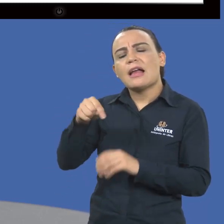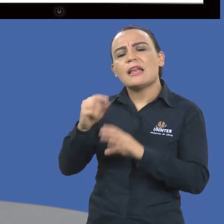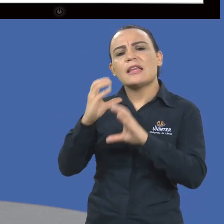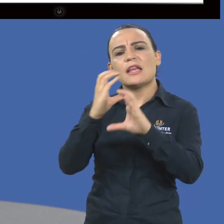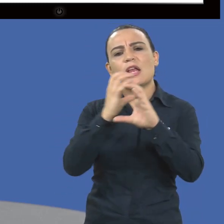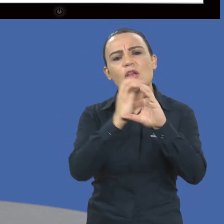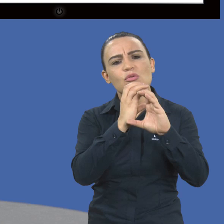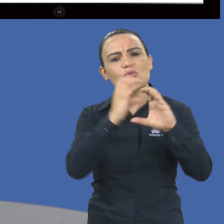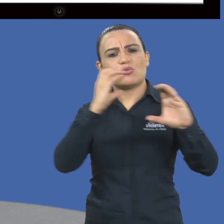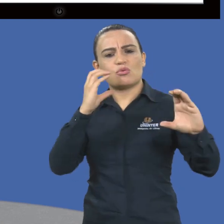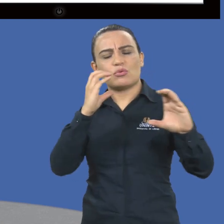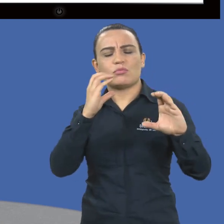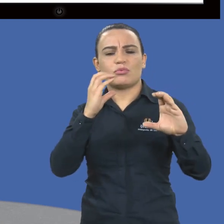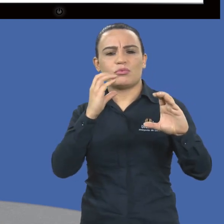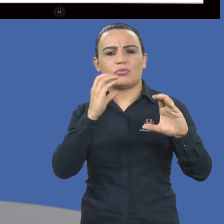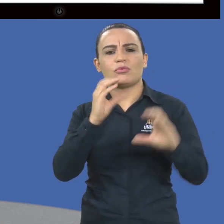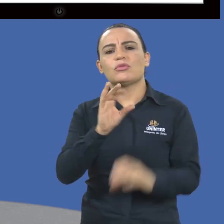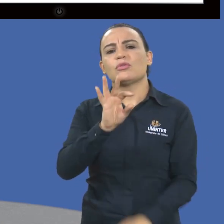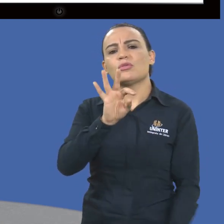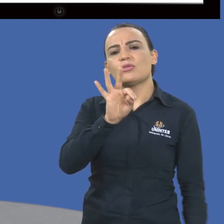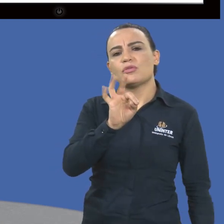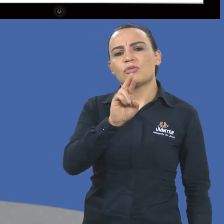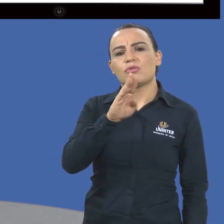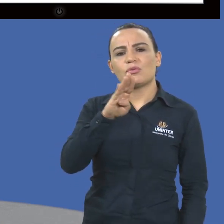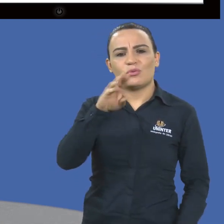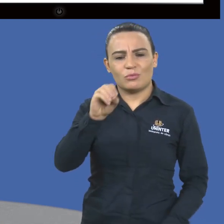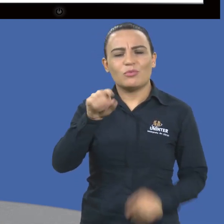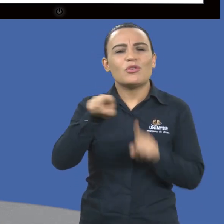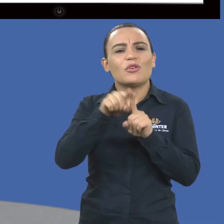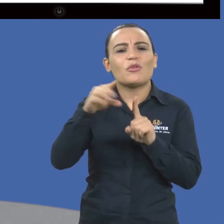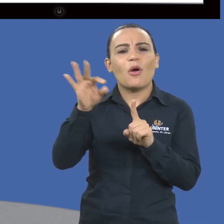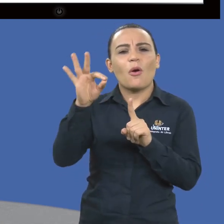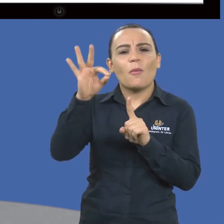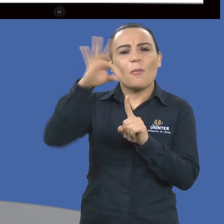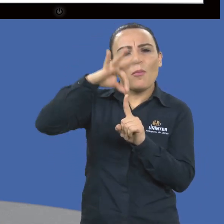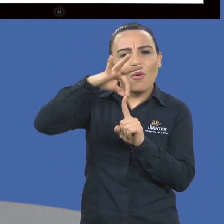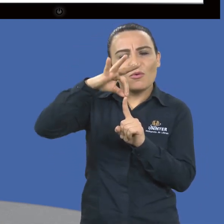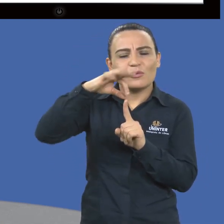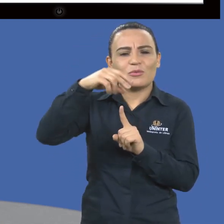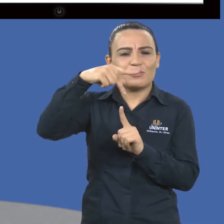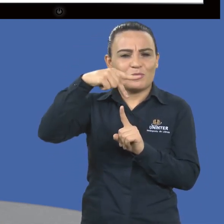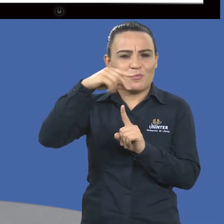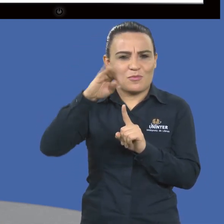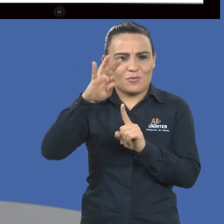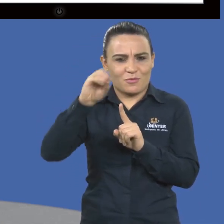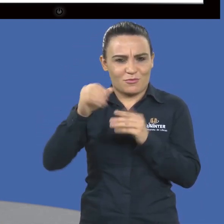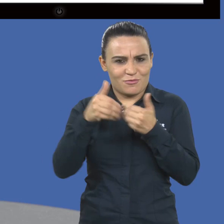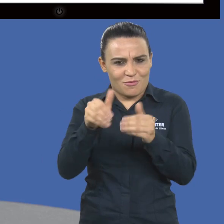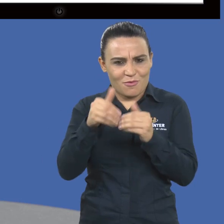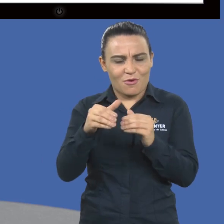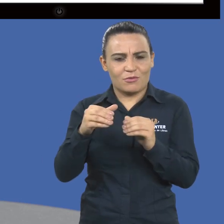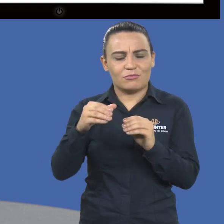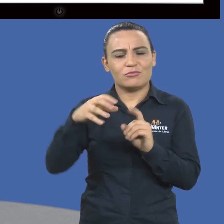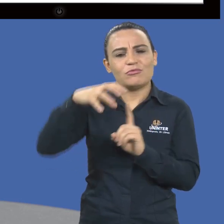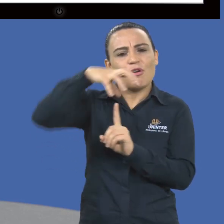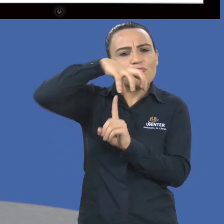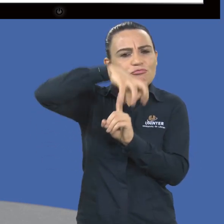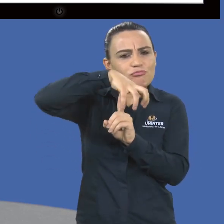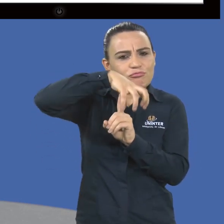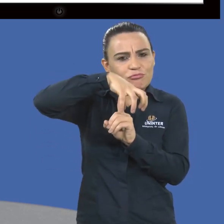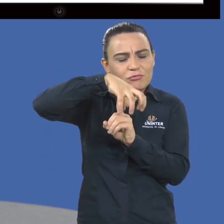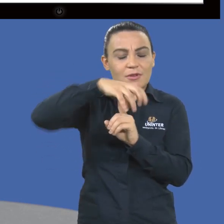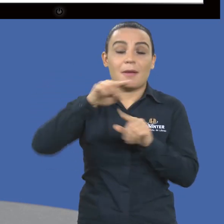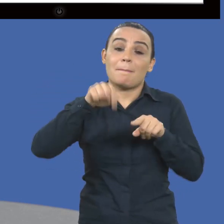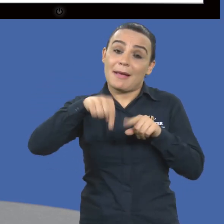estação Tubo. Quem é de Curitiba sabe que em Curitiba tem estação de um ônibus,